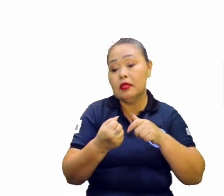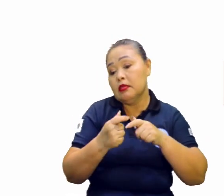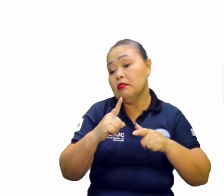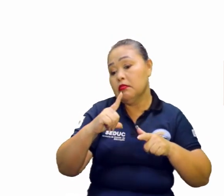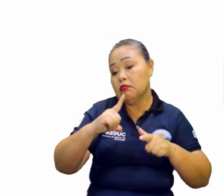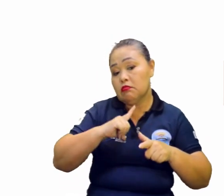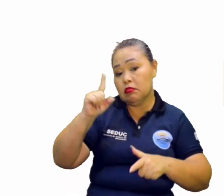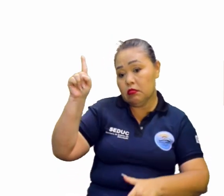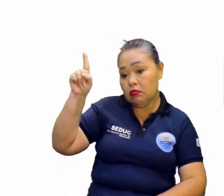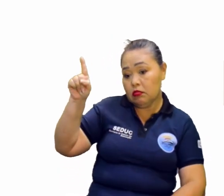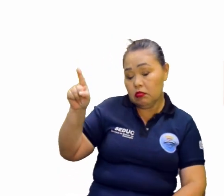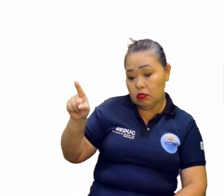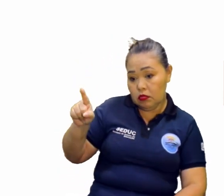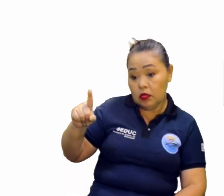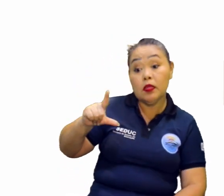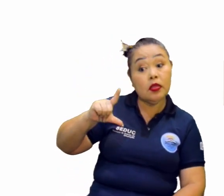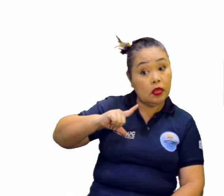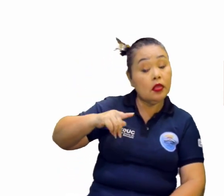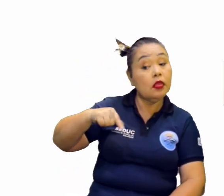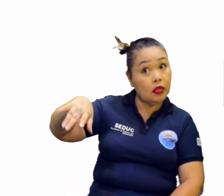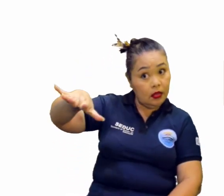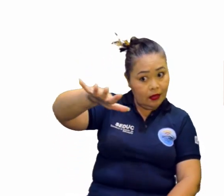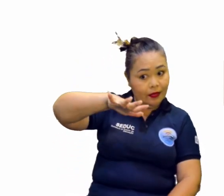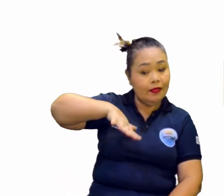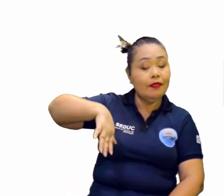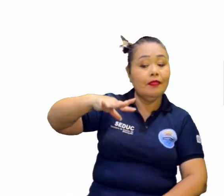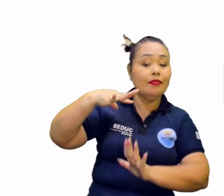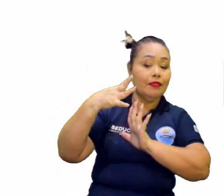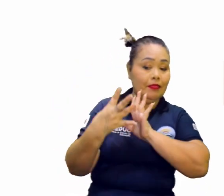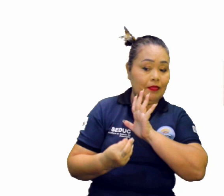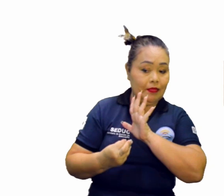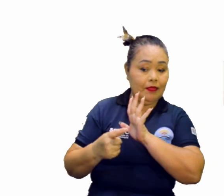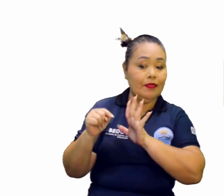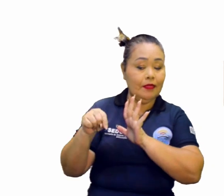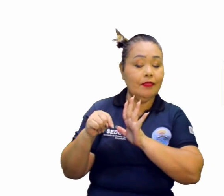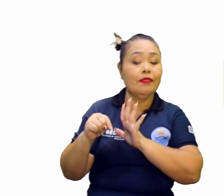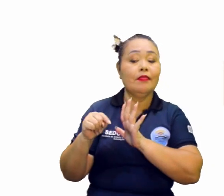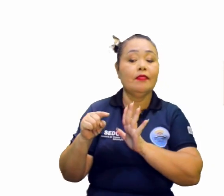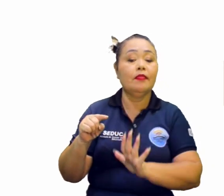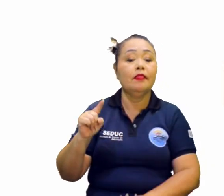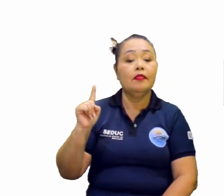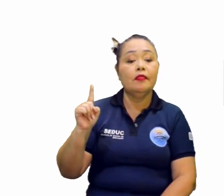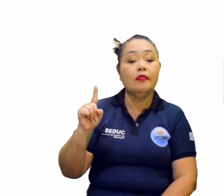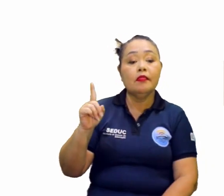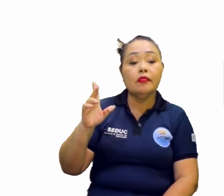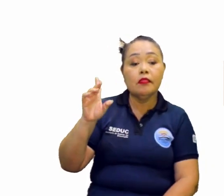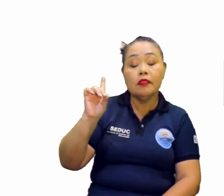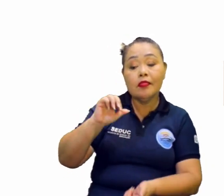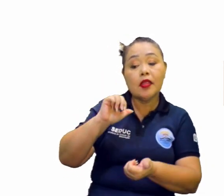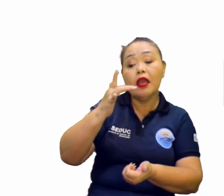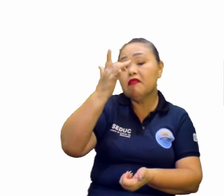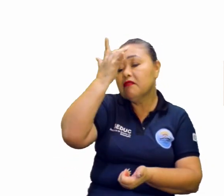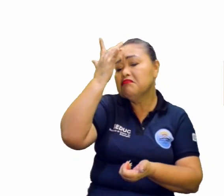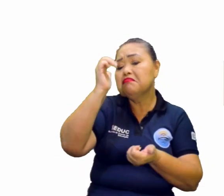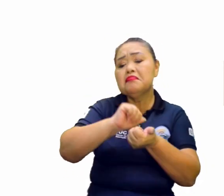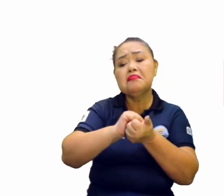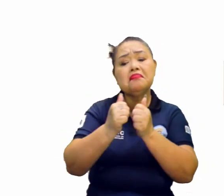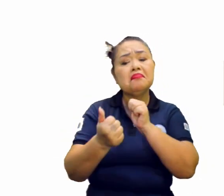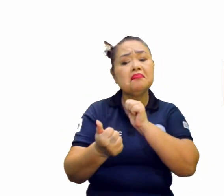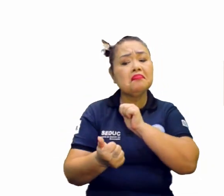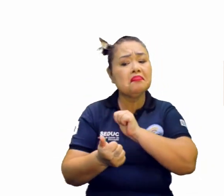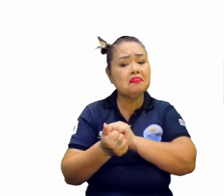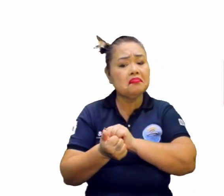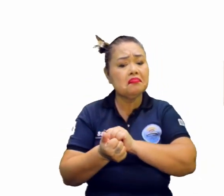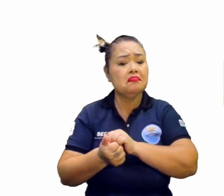na nossa região amazônica. Então, elas são de fácil adaptação, inclusive em relação